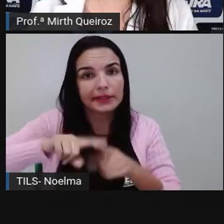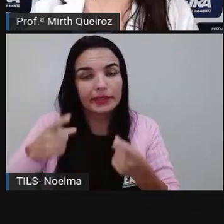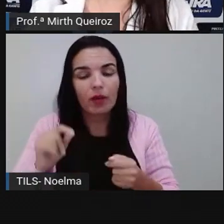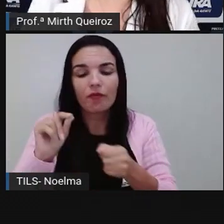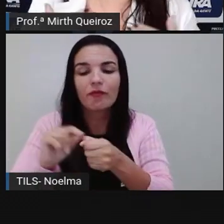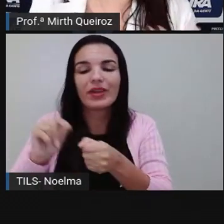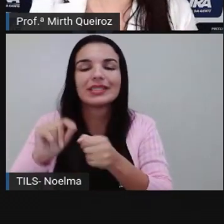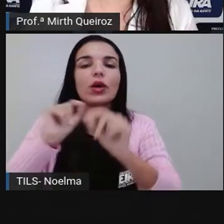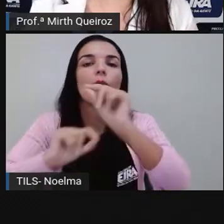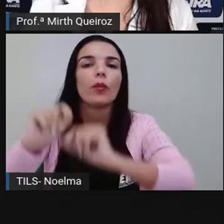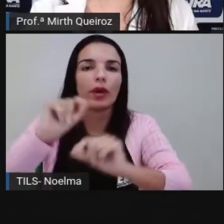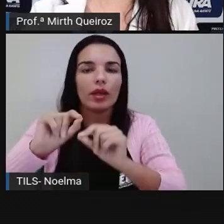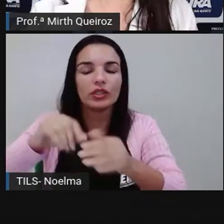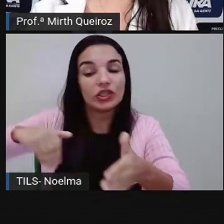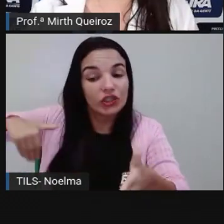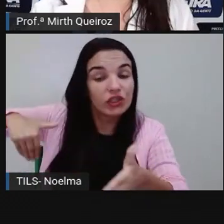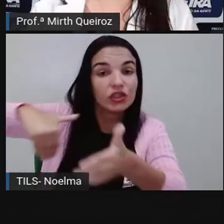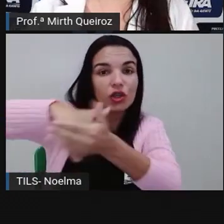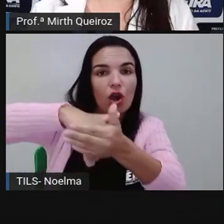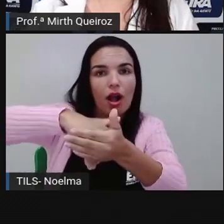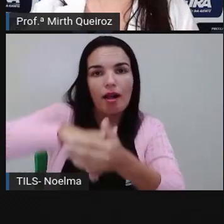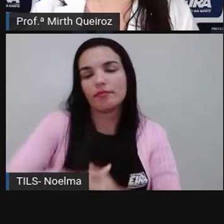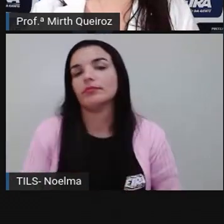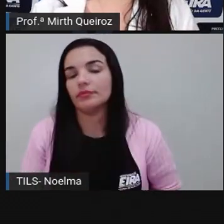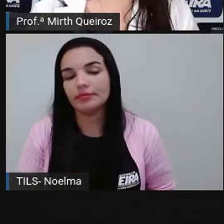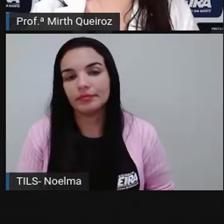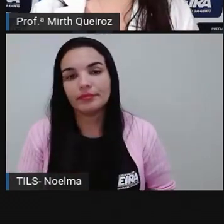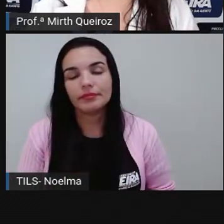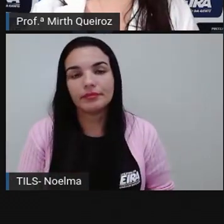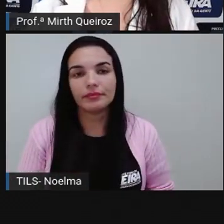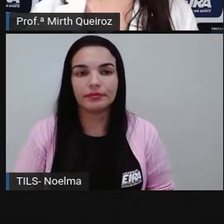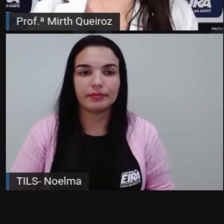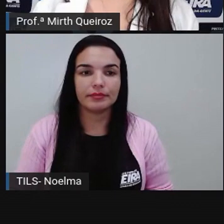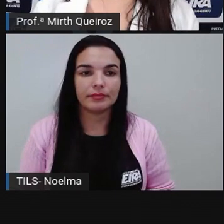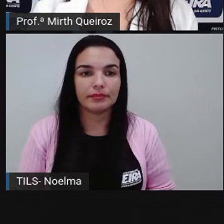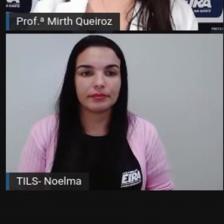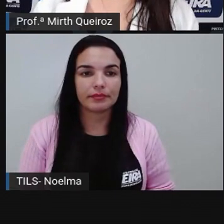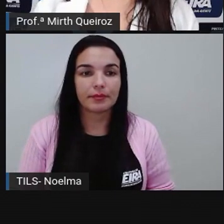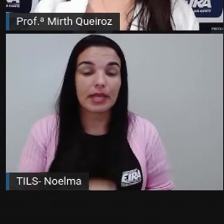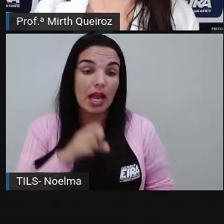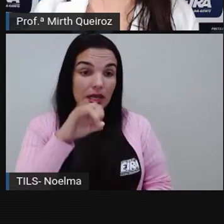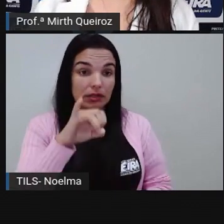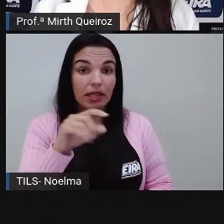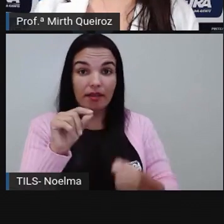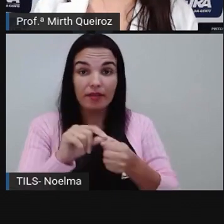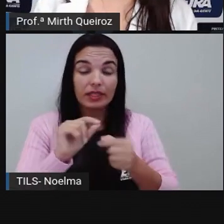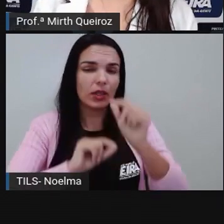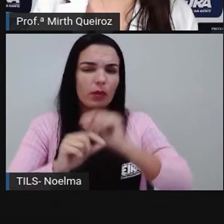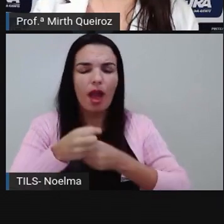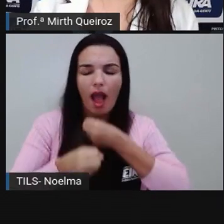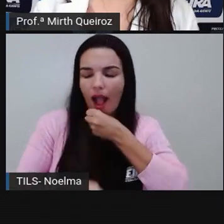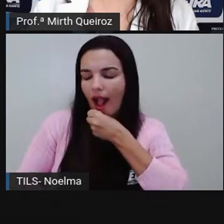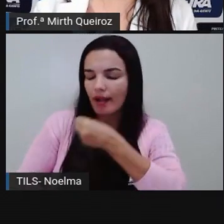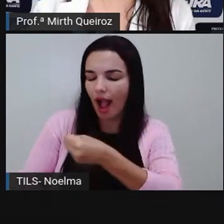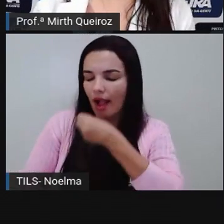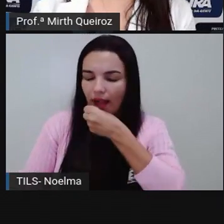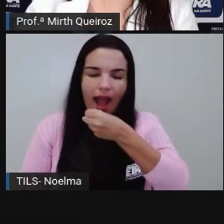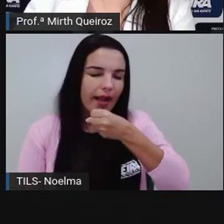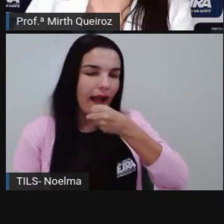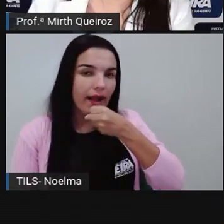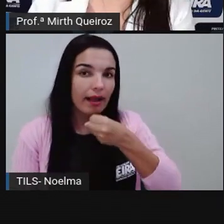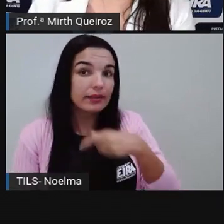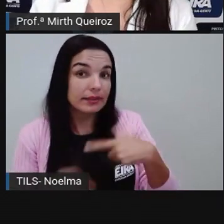a ação jogar. Se fosse assim, o Diogo canta sertanejo. Canta indica a